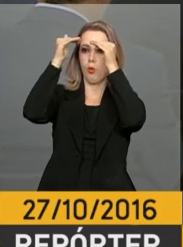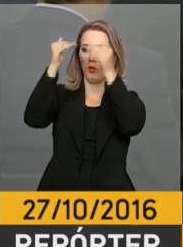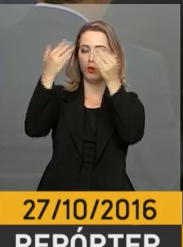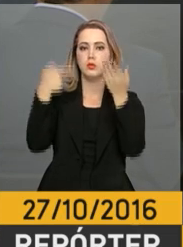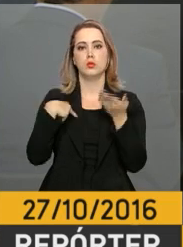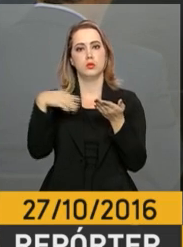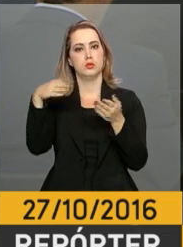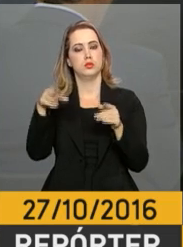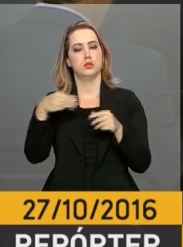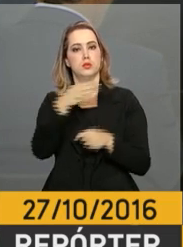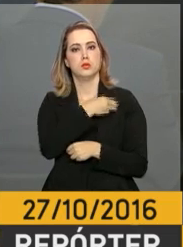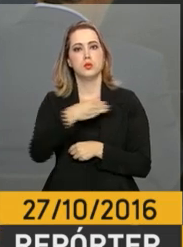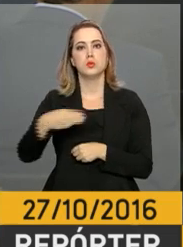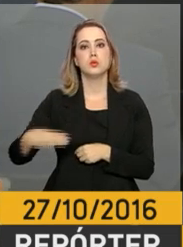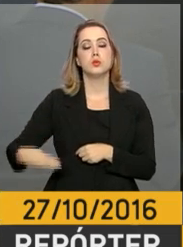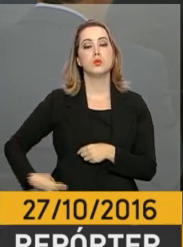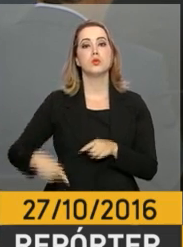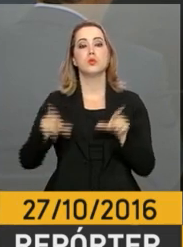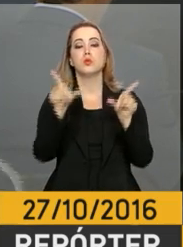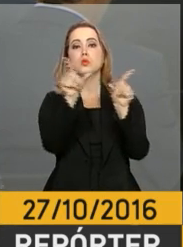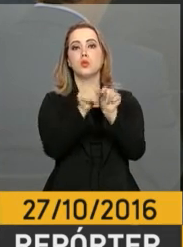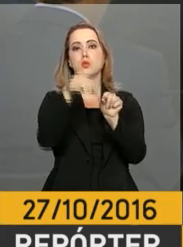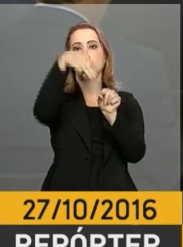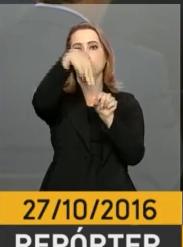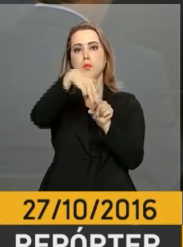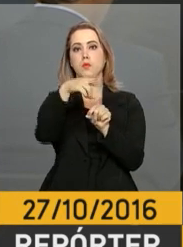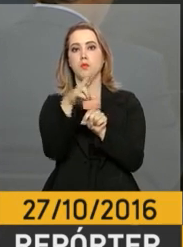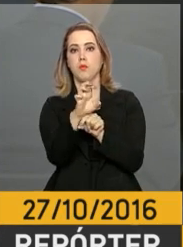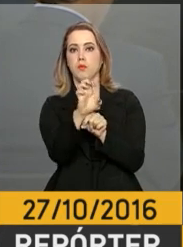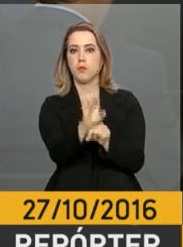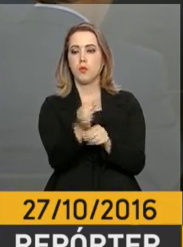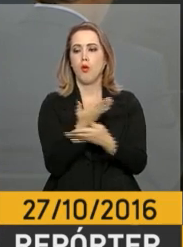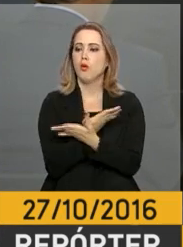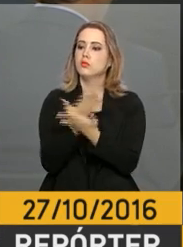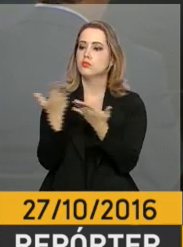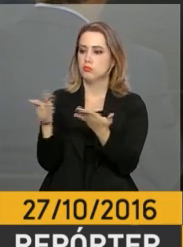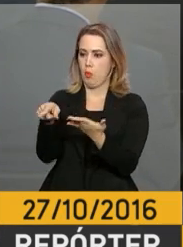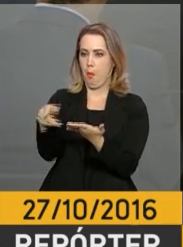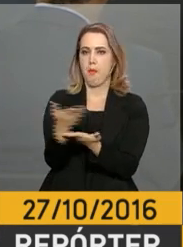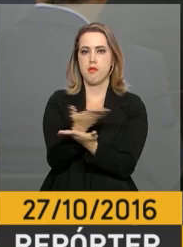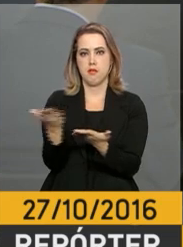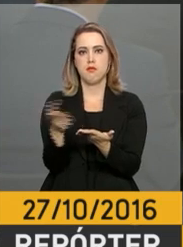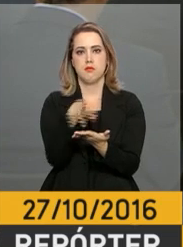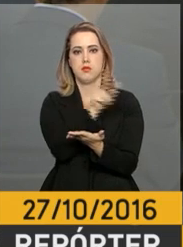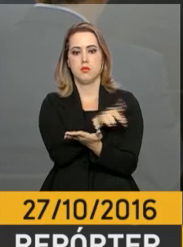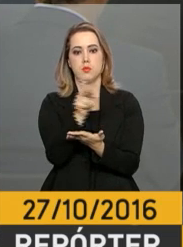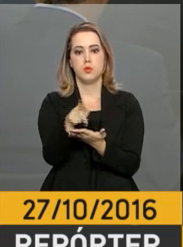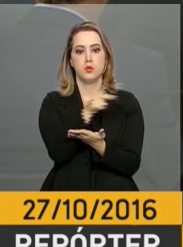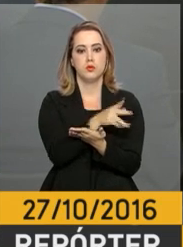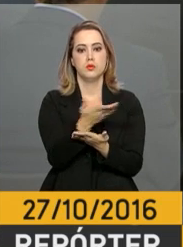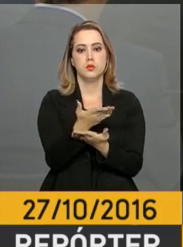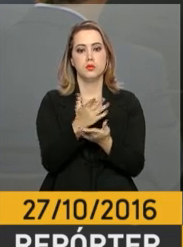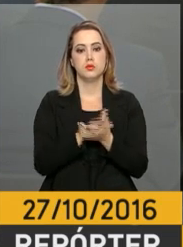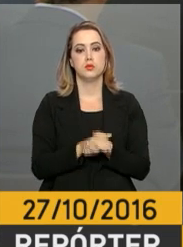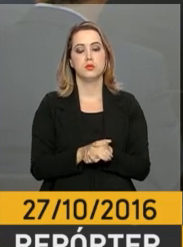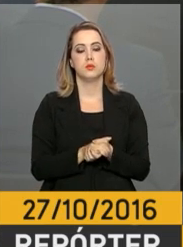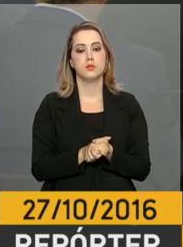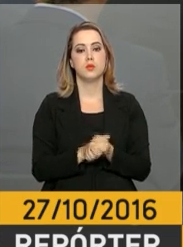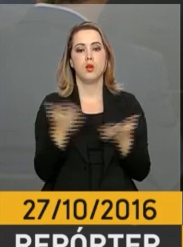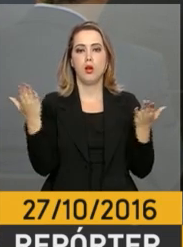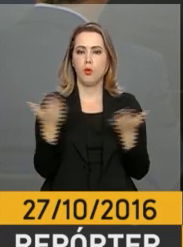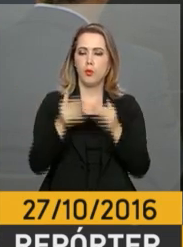ministério das a ações exteriores do Brasil para os eminentes professores orora